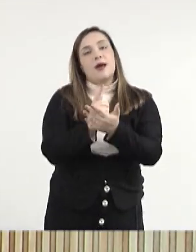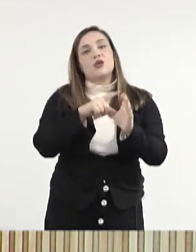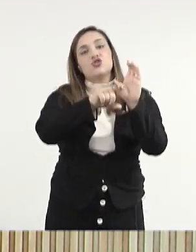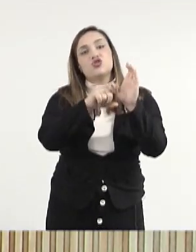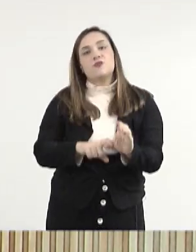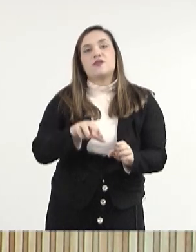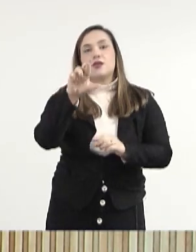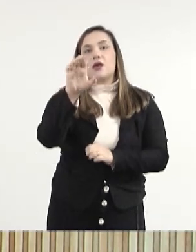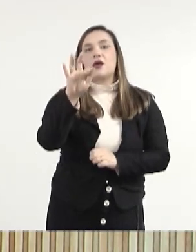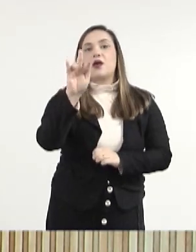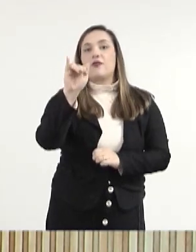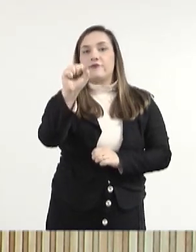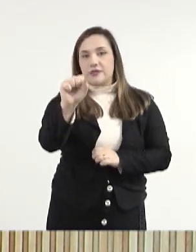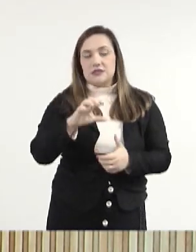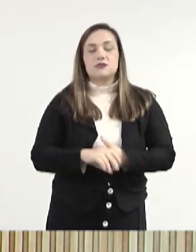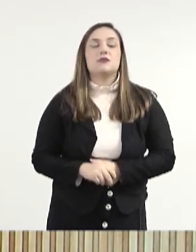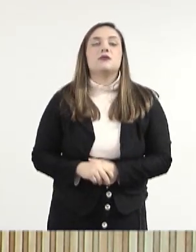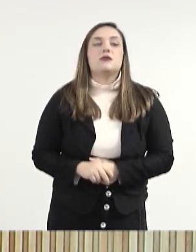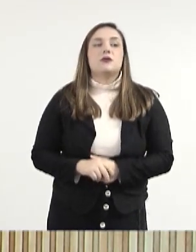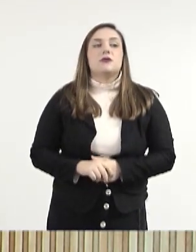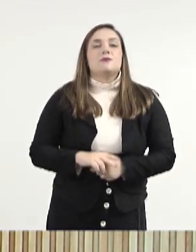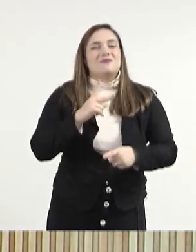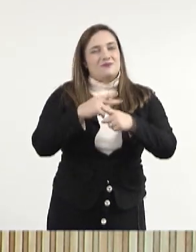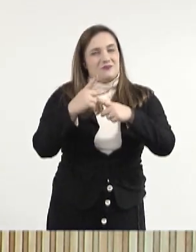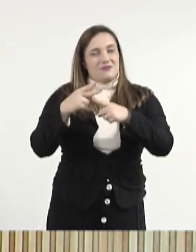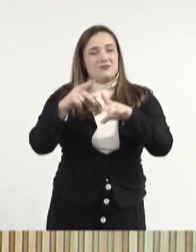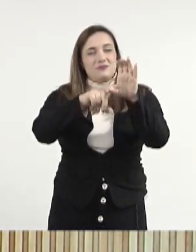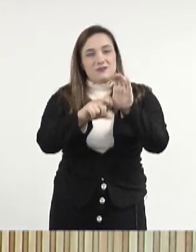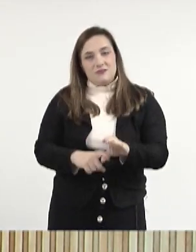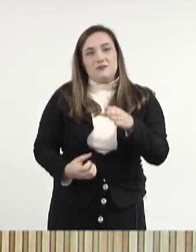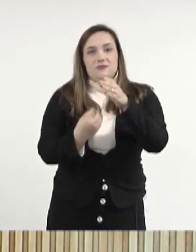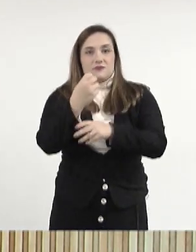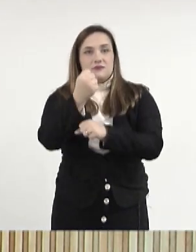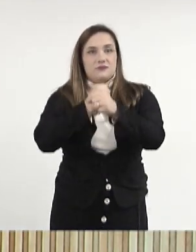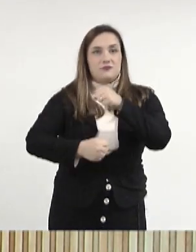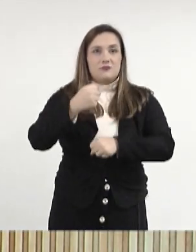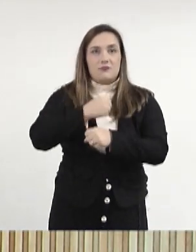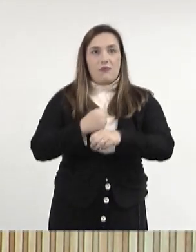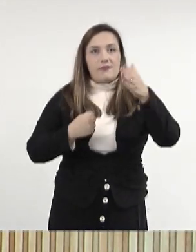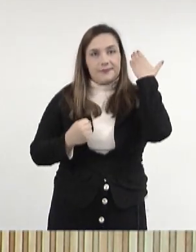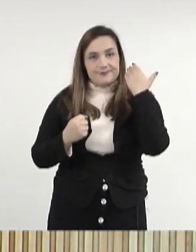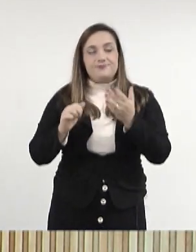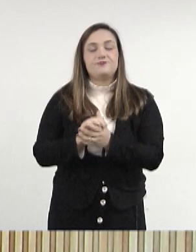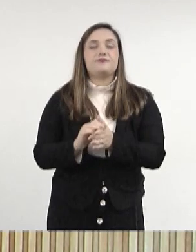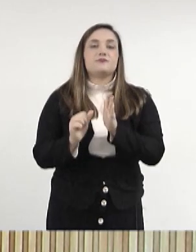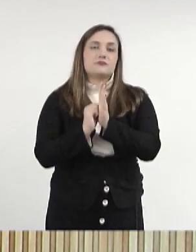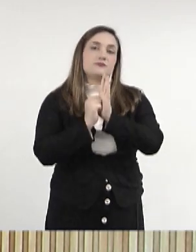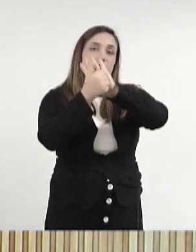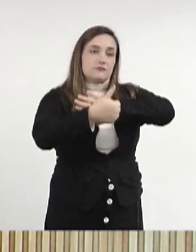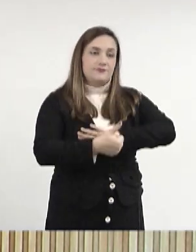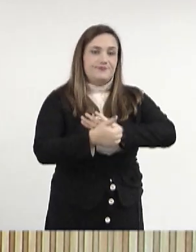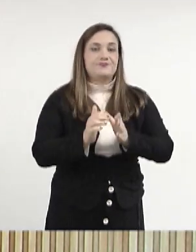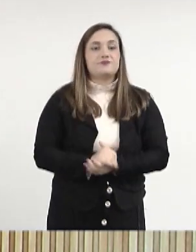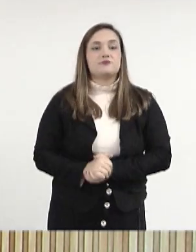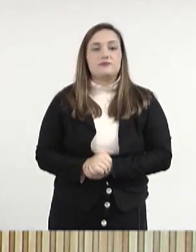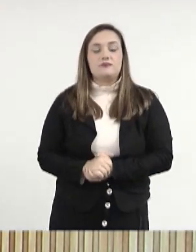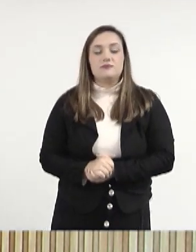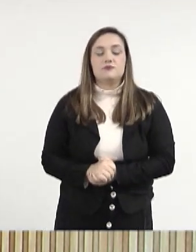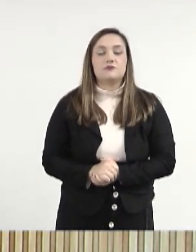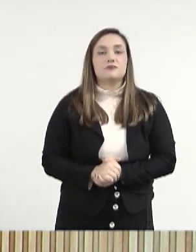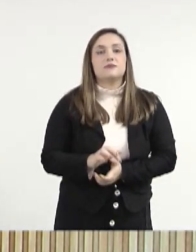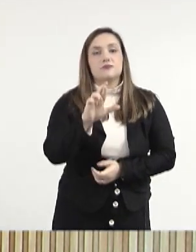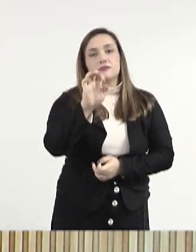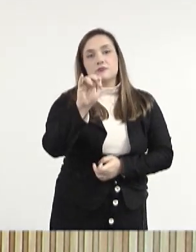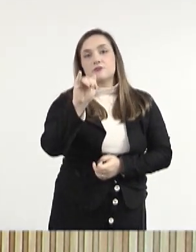gente falou sobre isso aqui ontem, ele foi aprovado, criado no ano passado, no primeiro semestre, aliás,